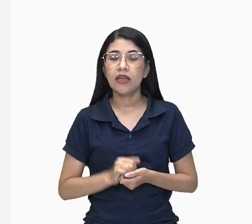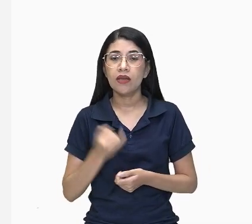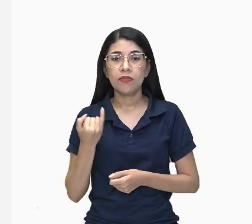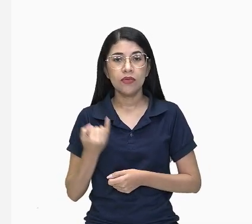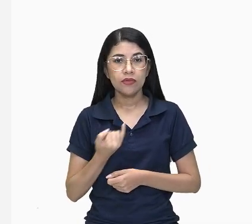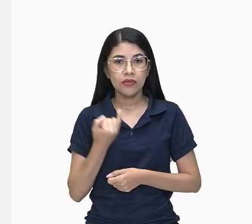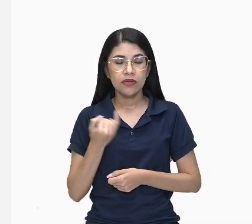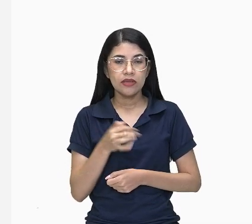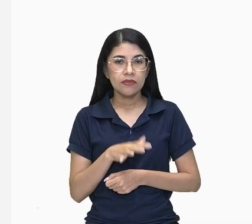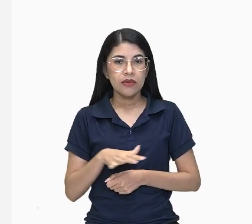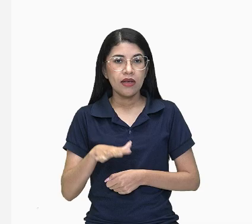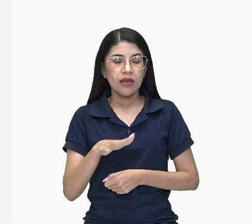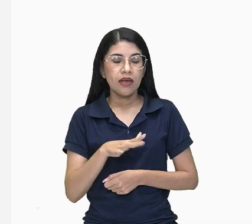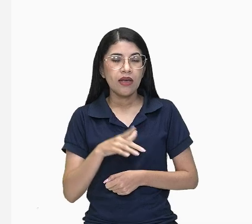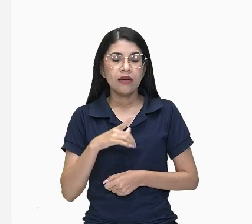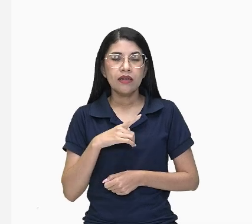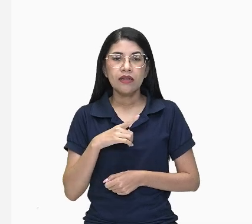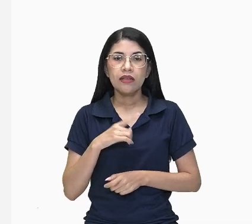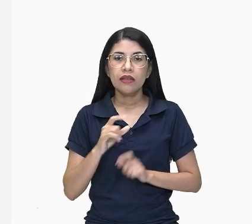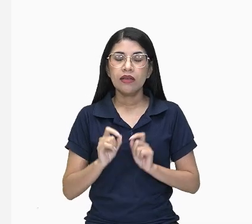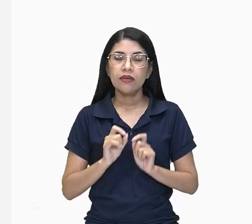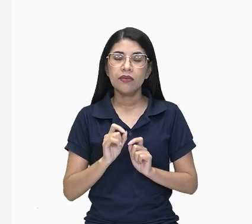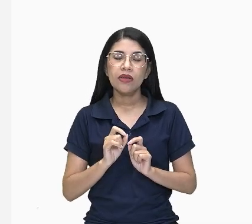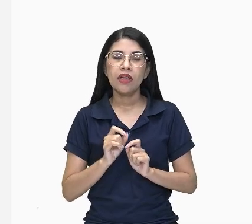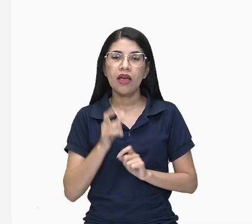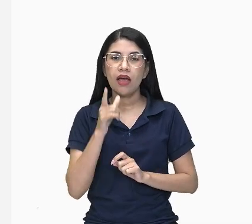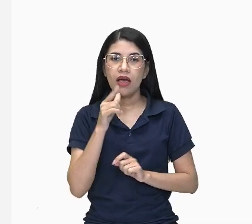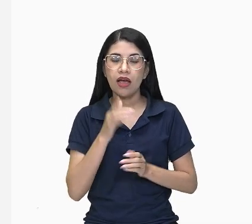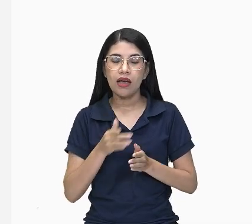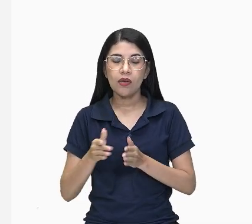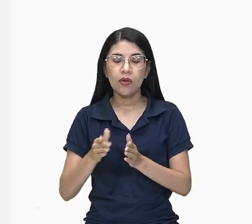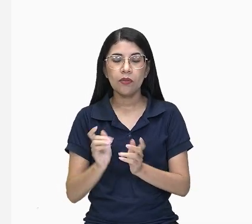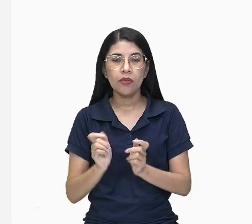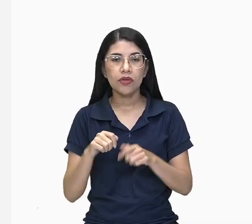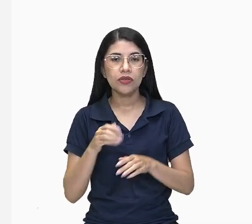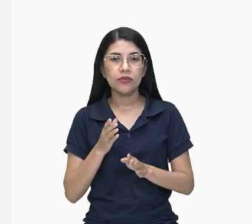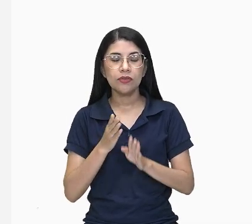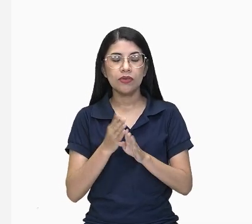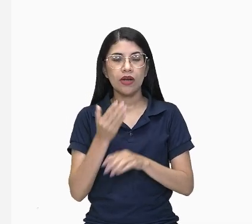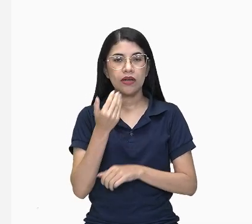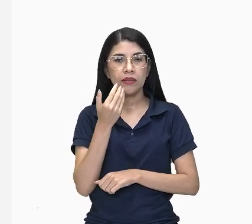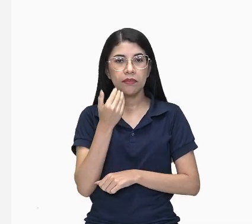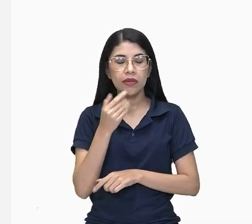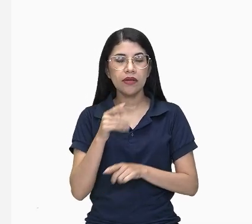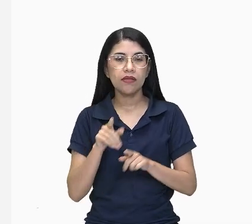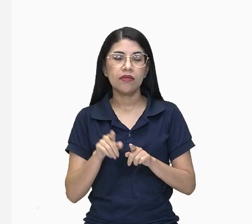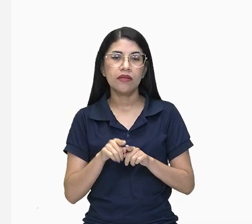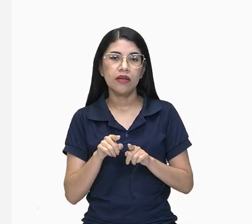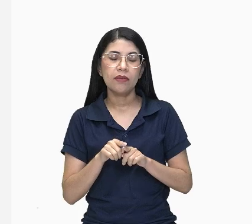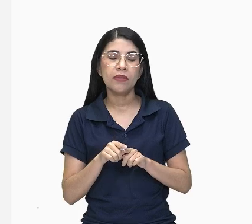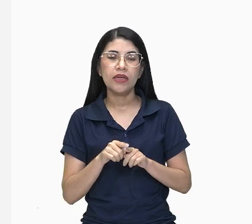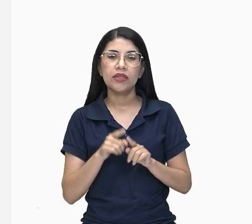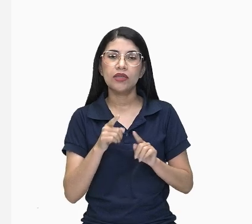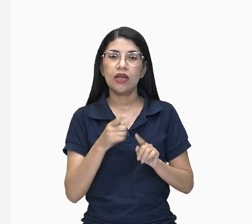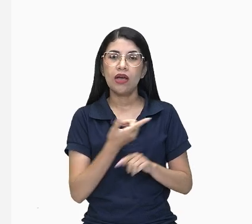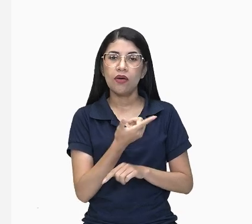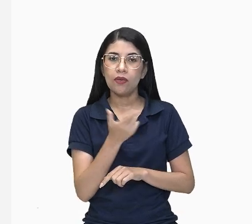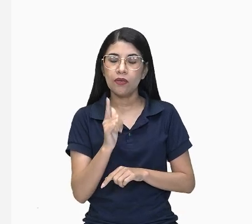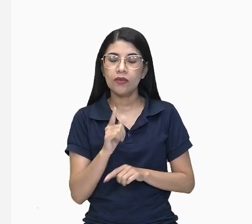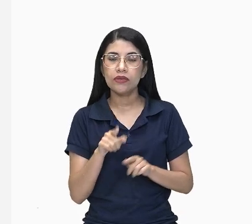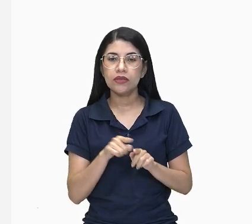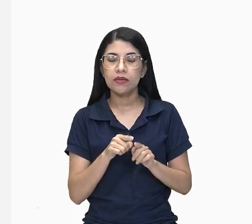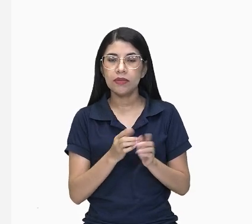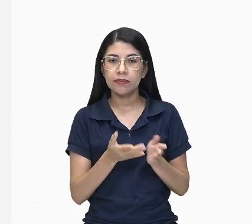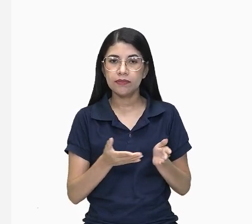gigantesca, né, gente? Trazendo ali, sendo fonte de alimento, sendo, além das outras bacias, servindo